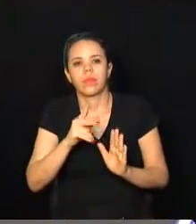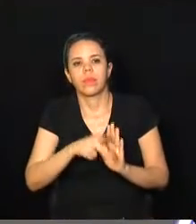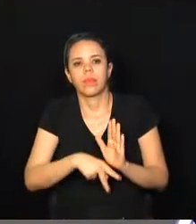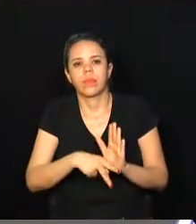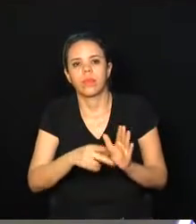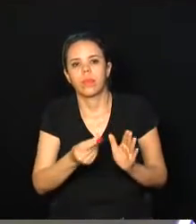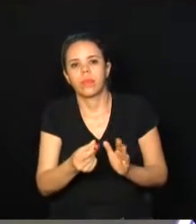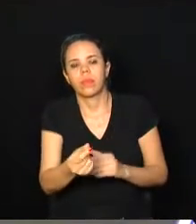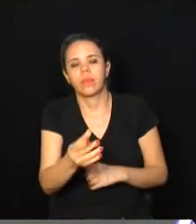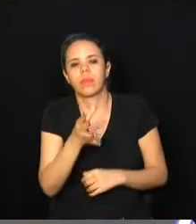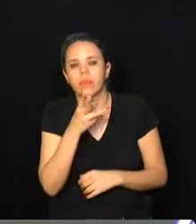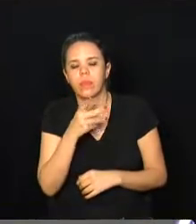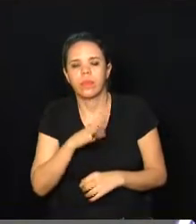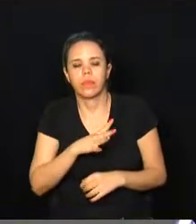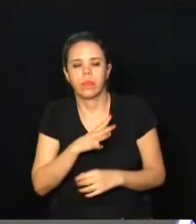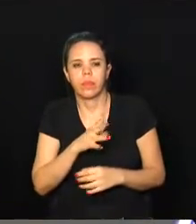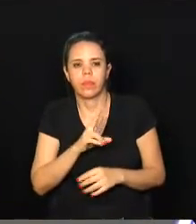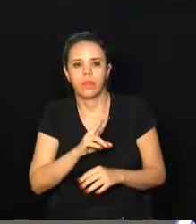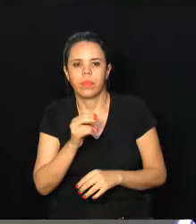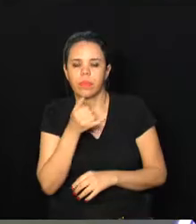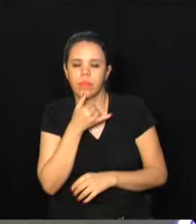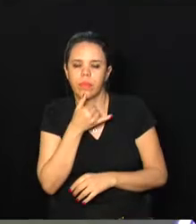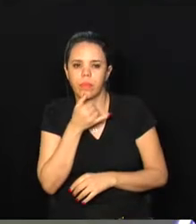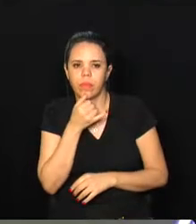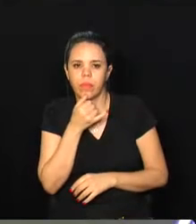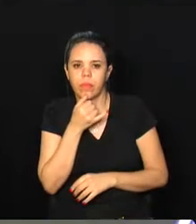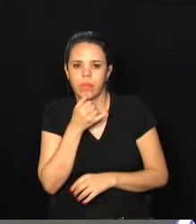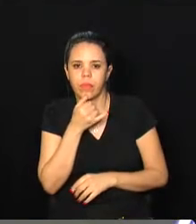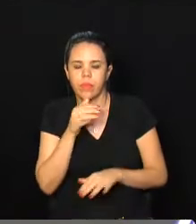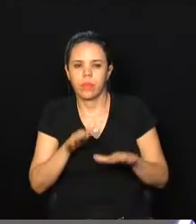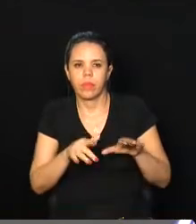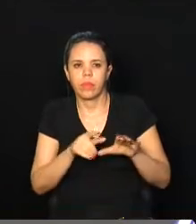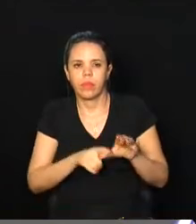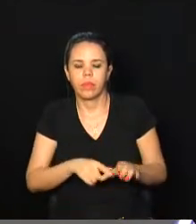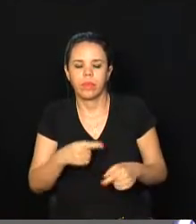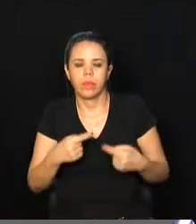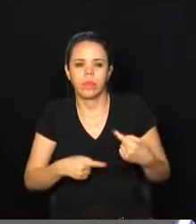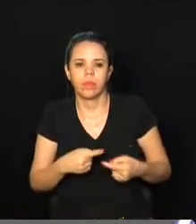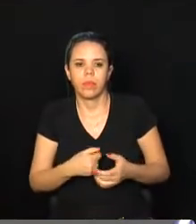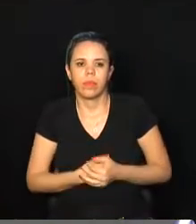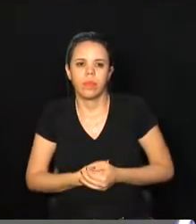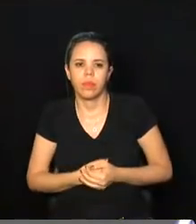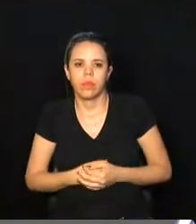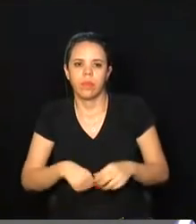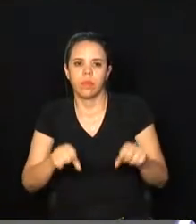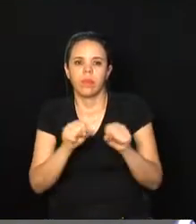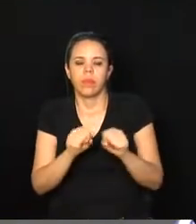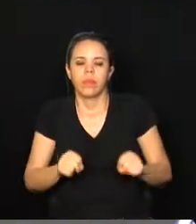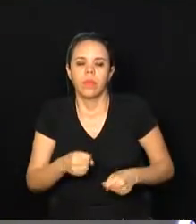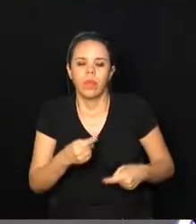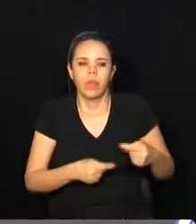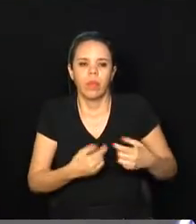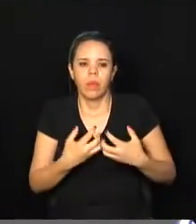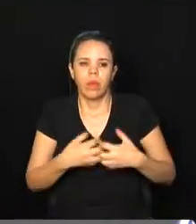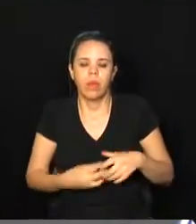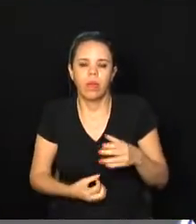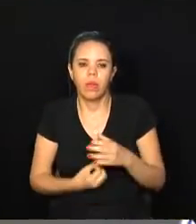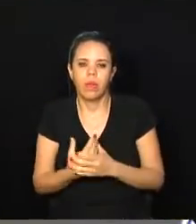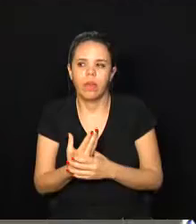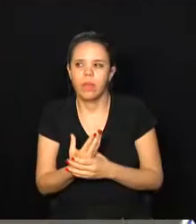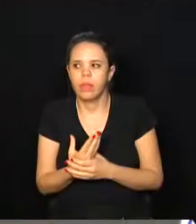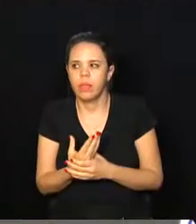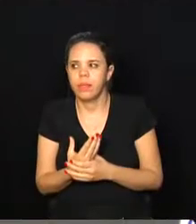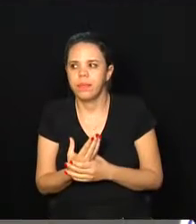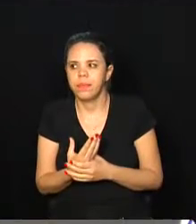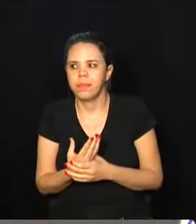longo prazo para a cidade, infelizmente, a gente depende da política, do sistema político para isso funcionar. Então, Curitiba